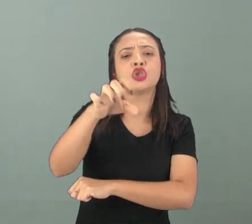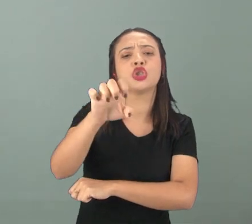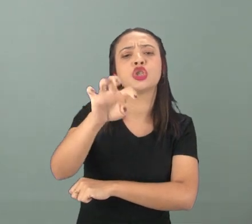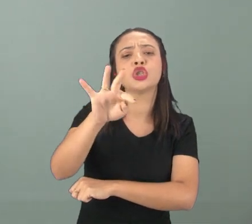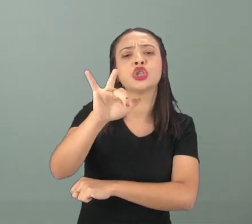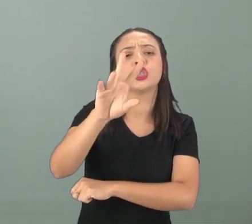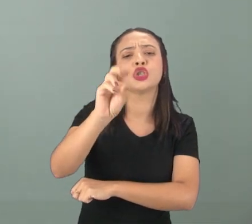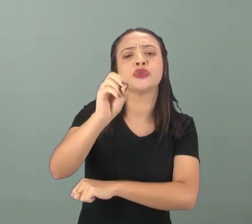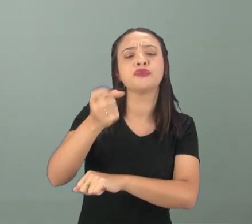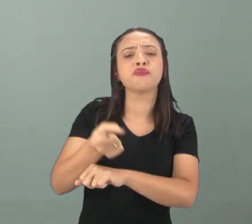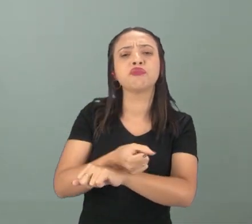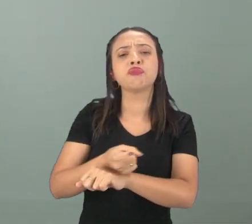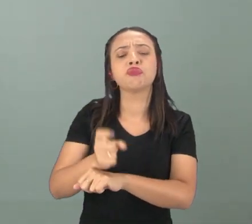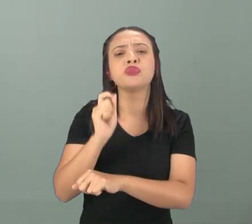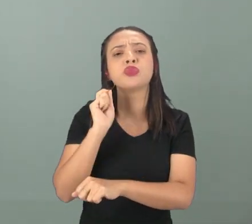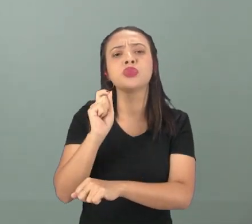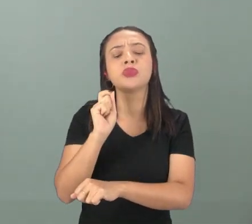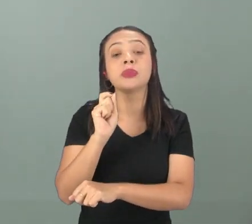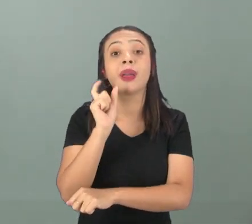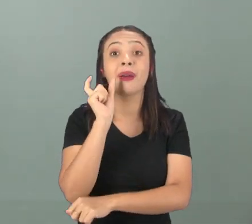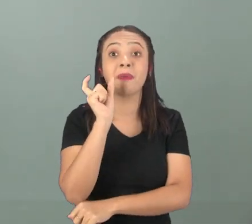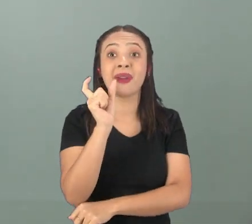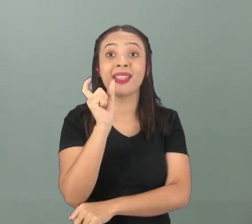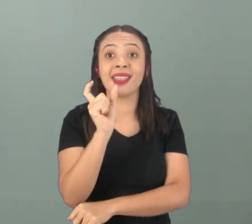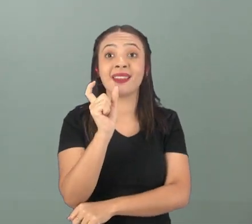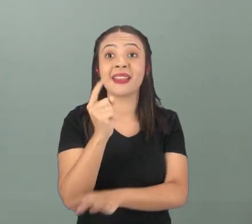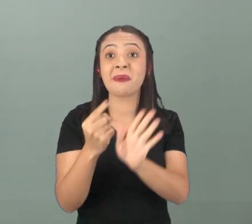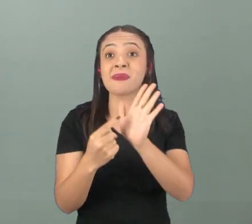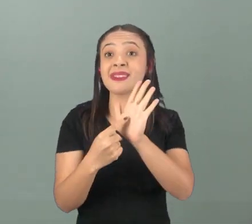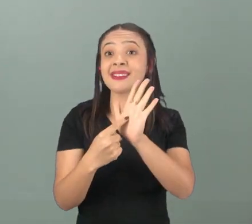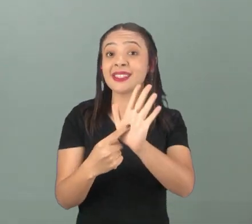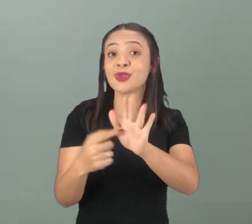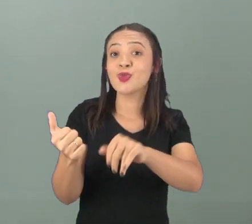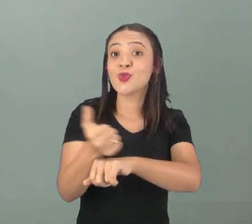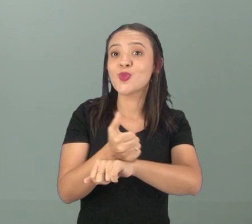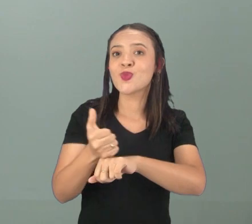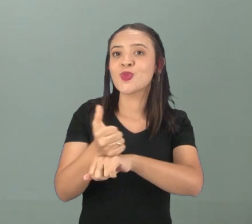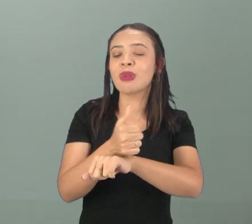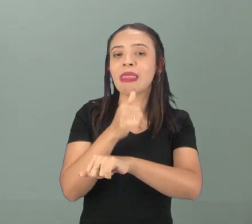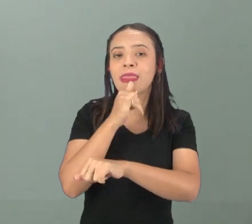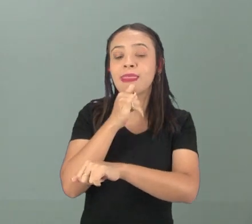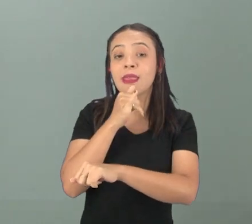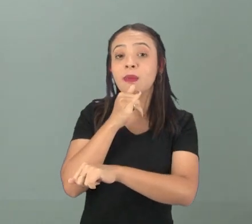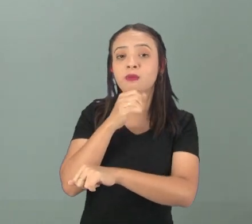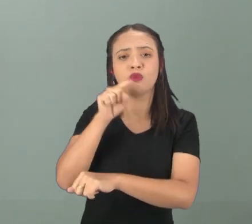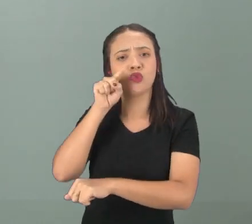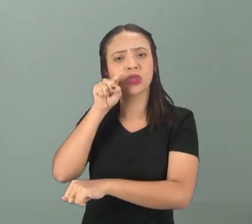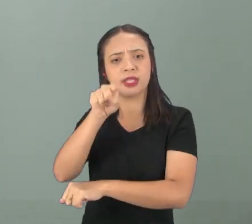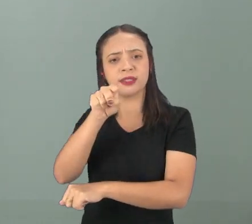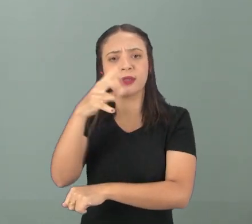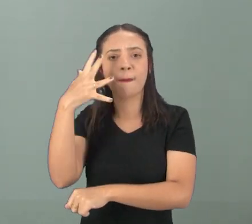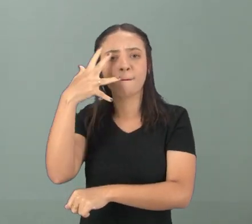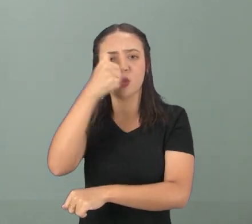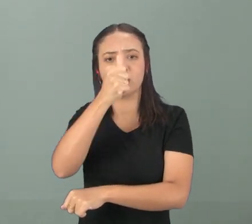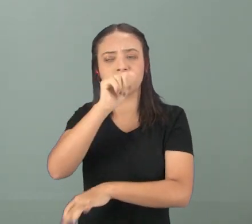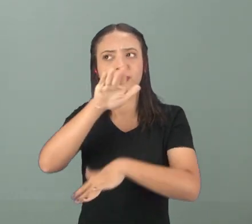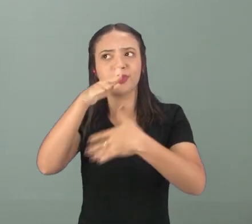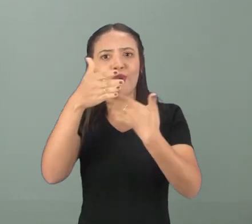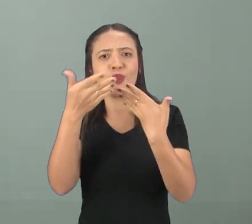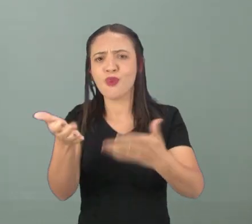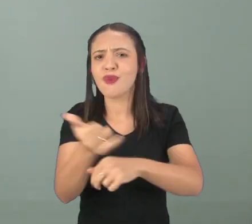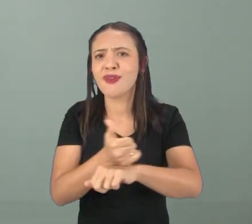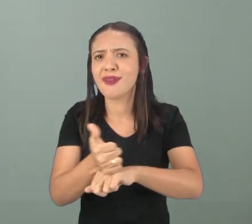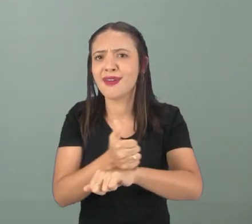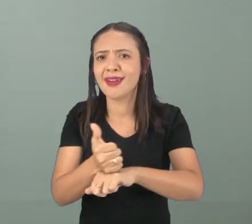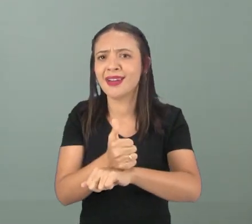mesmo? Adjetivo é uma palavra que define uma qualidade. Se eu falar assim, você é bonito, então qual é a